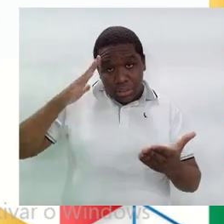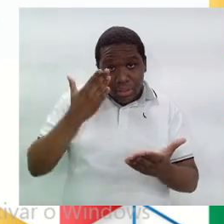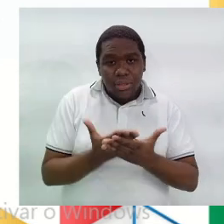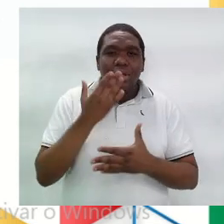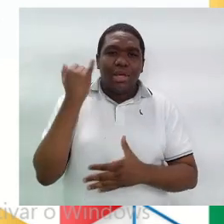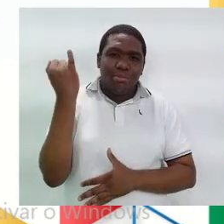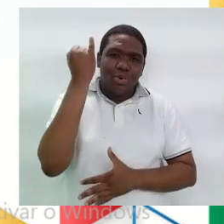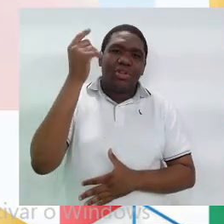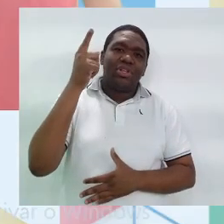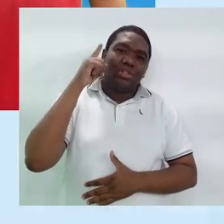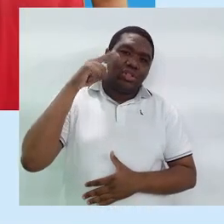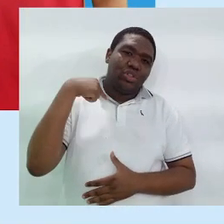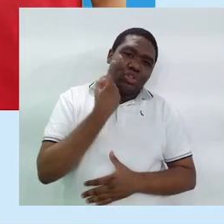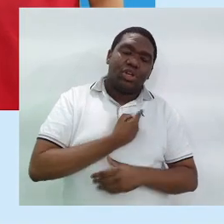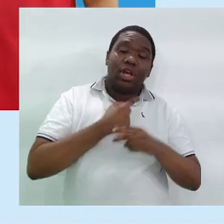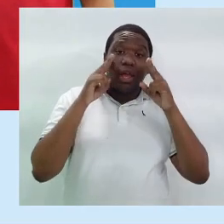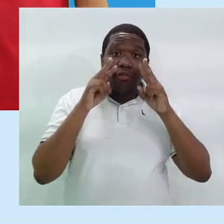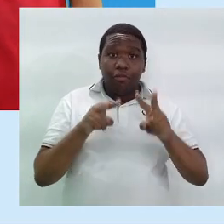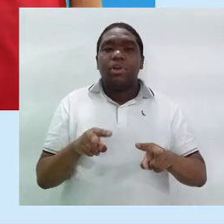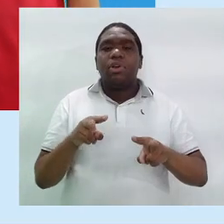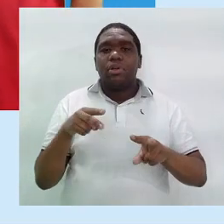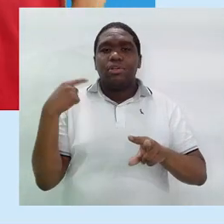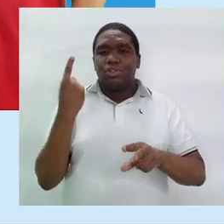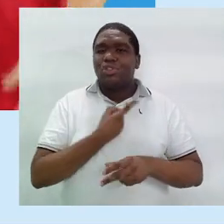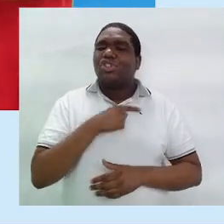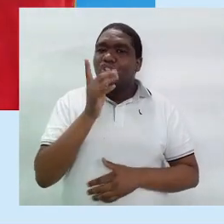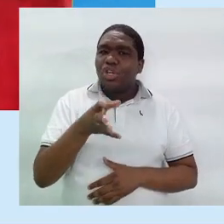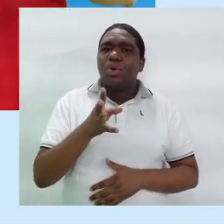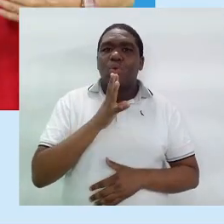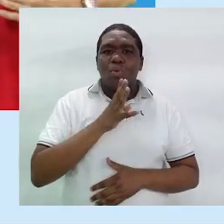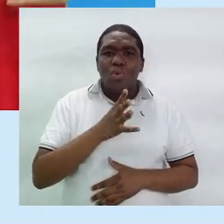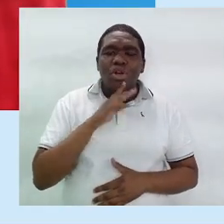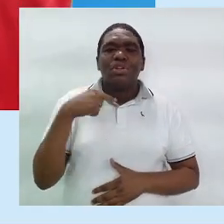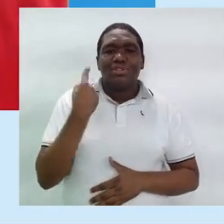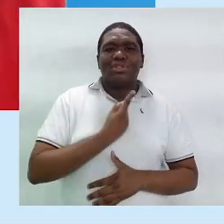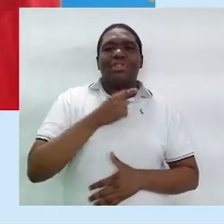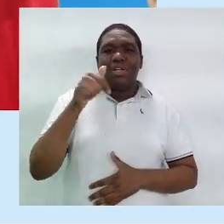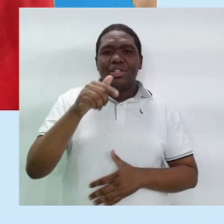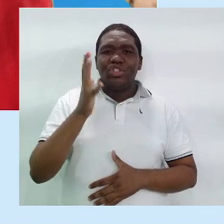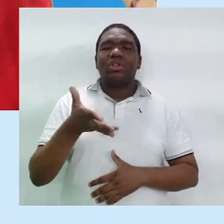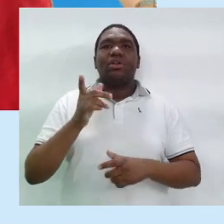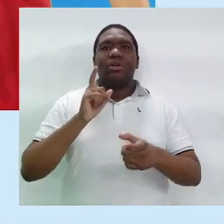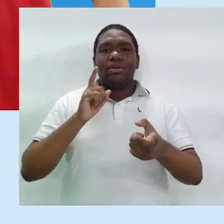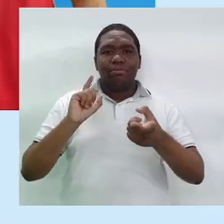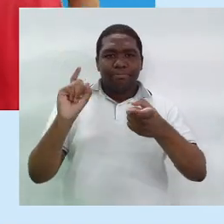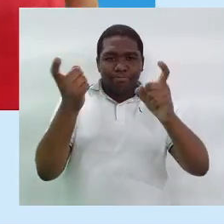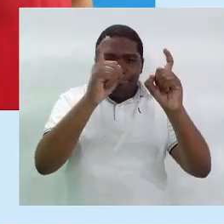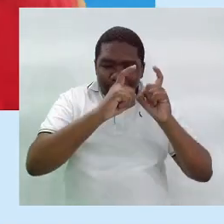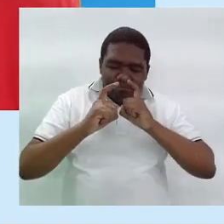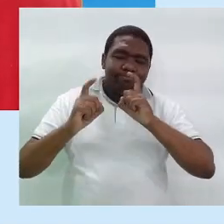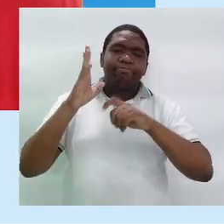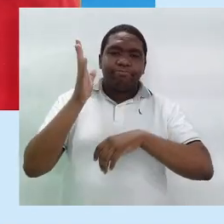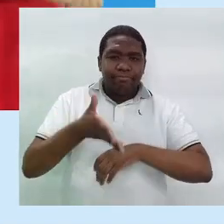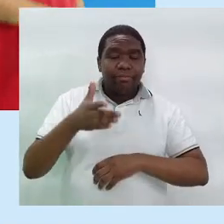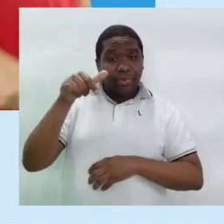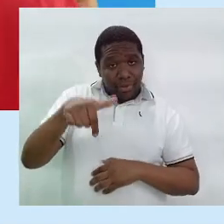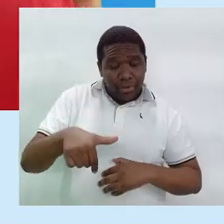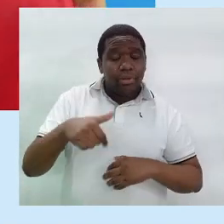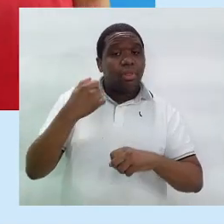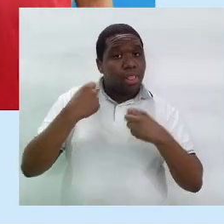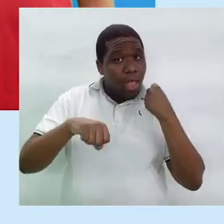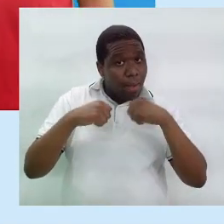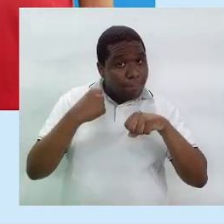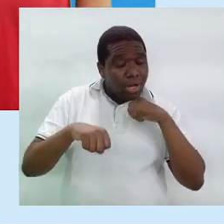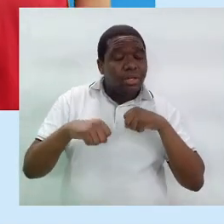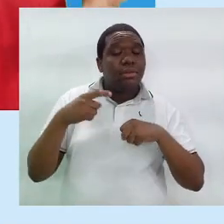importante observar, como nós já conhecemos, nós já debatemos em nossa série, lembrando que essa série,